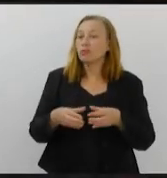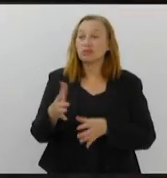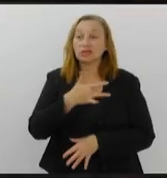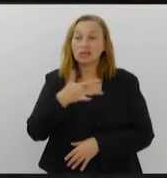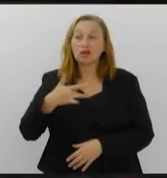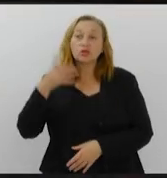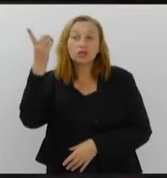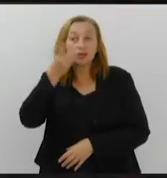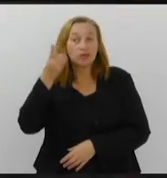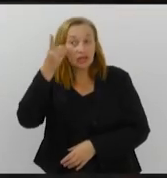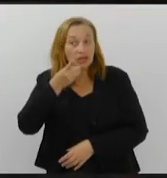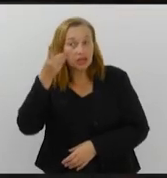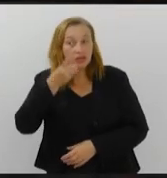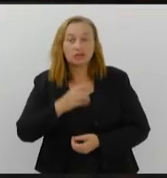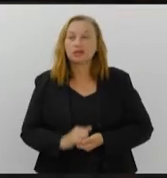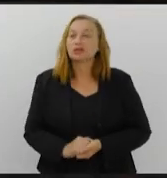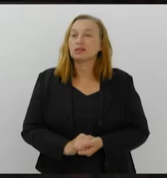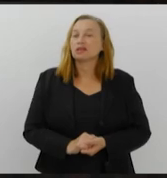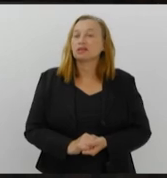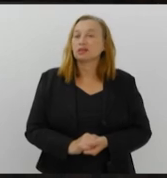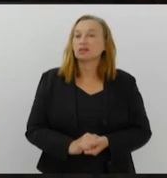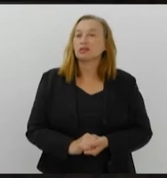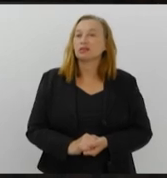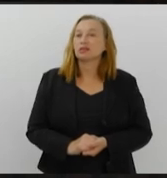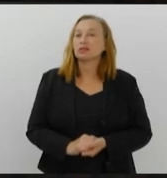Saúde, deputado